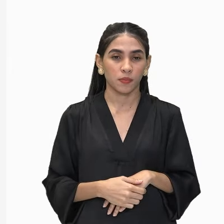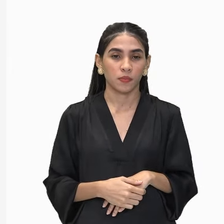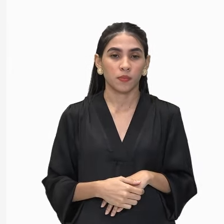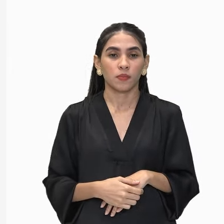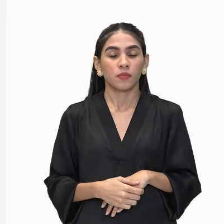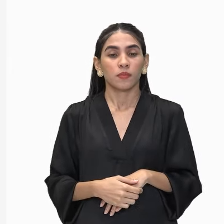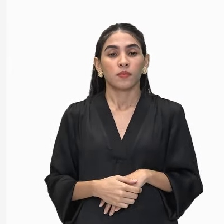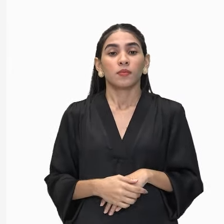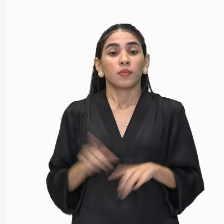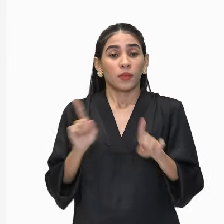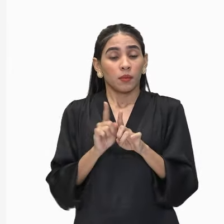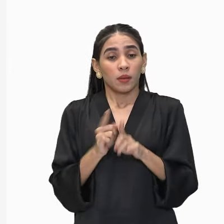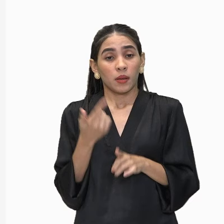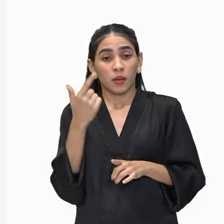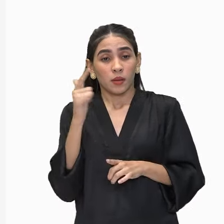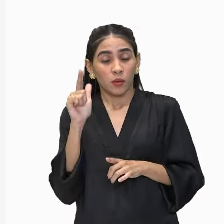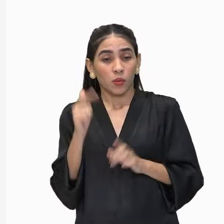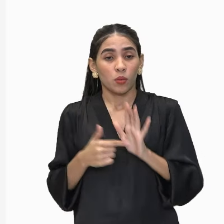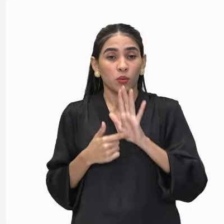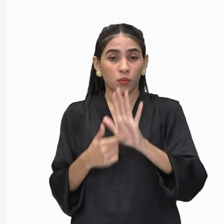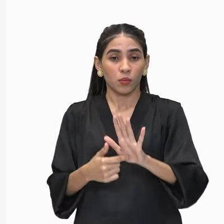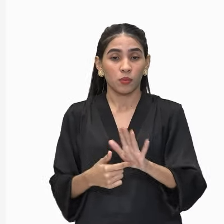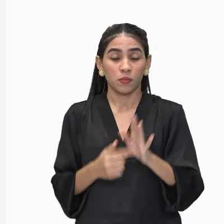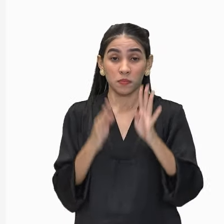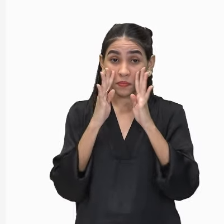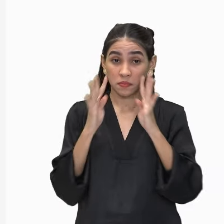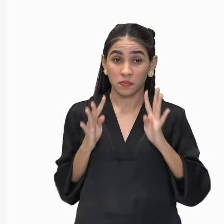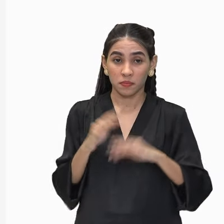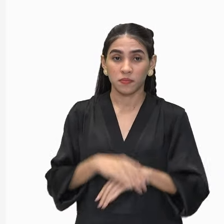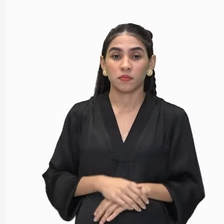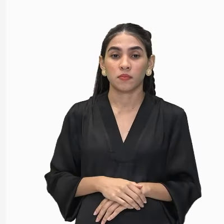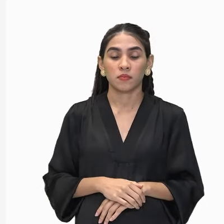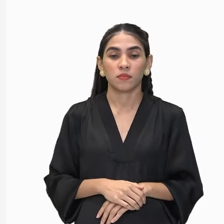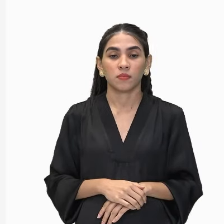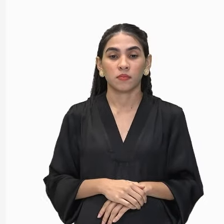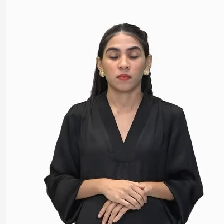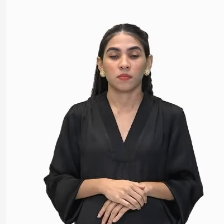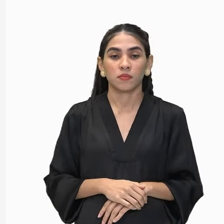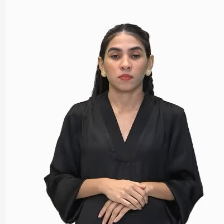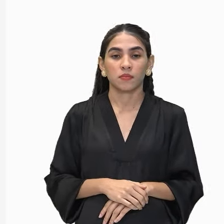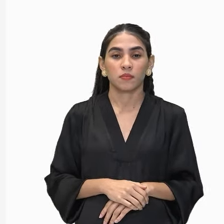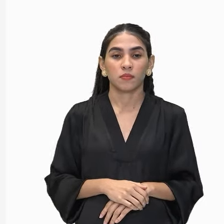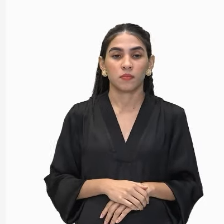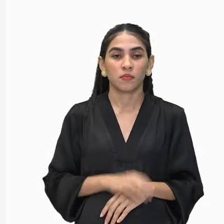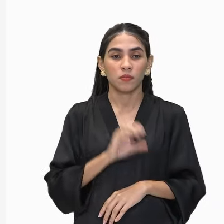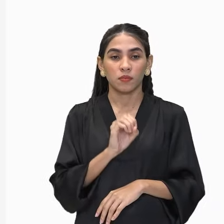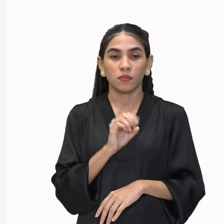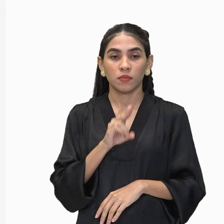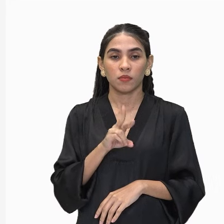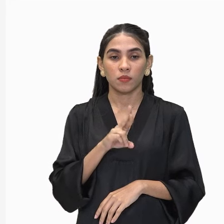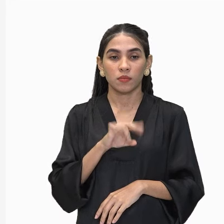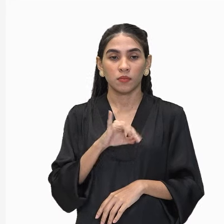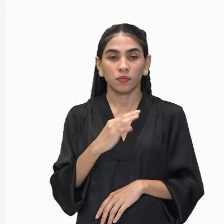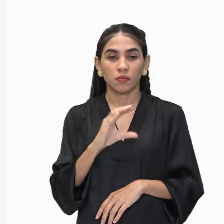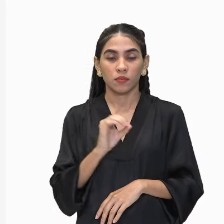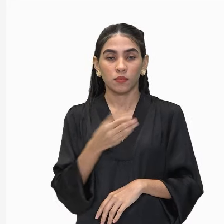trago para vocês também um outro indivíduo muito chamativo, incluindo dentre os turistas, que é o ouriço